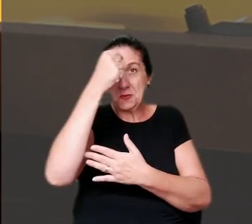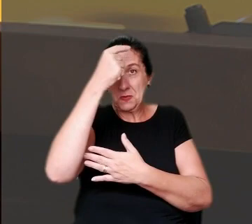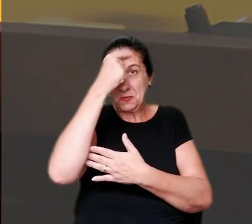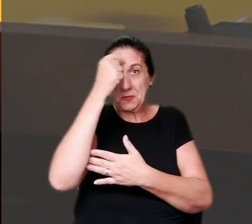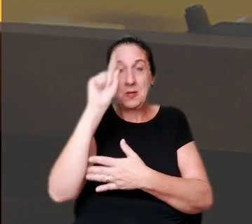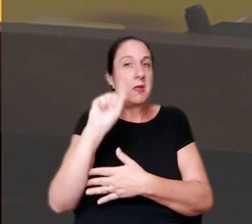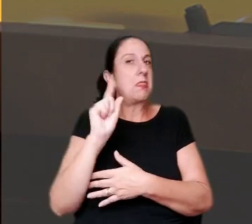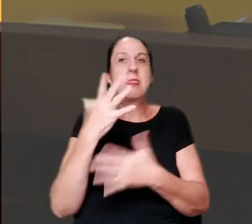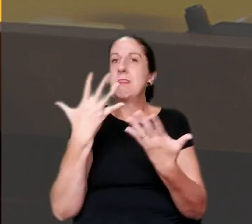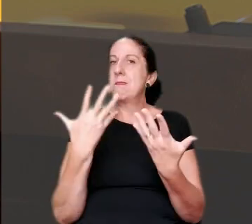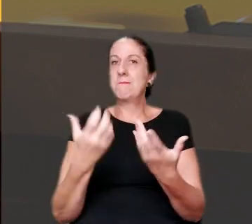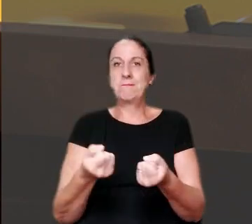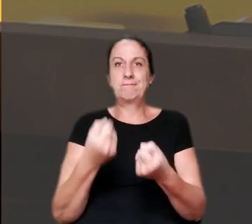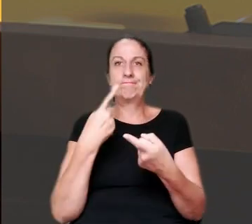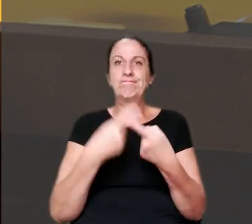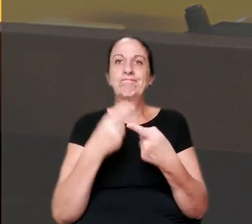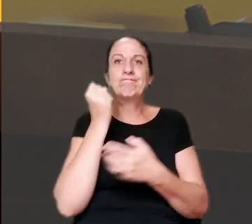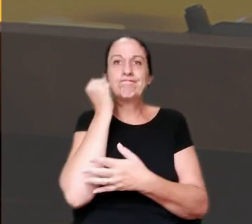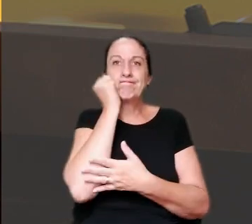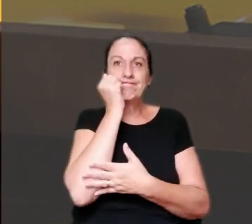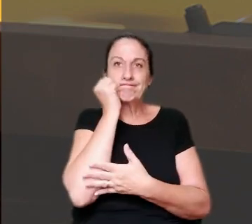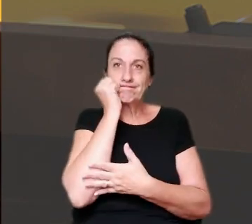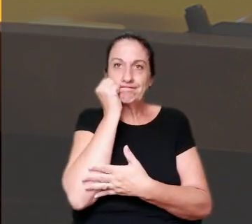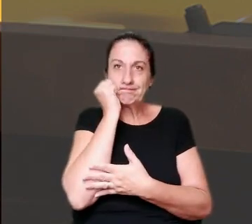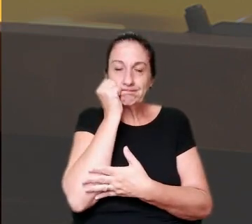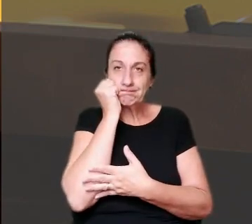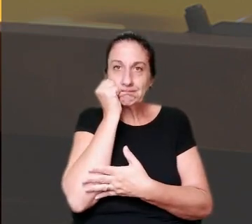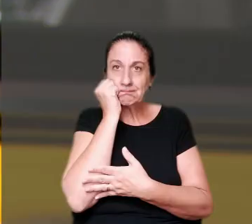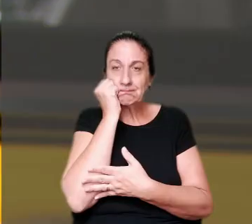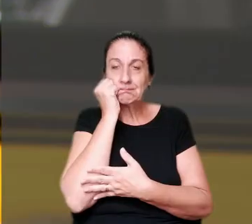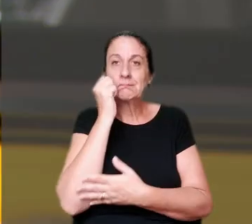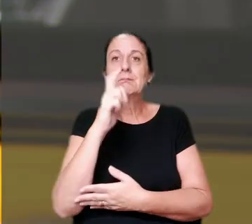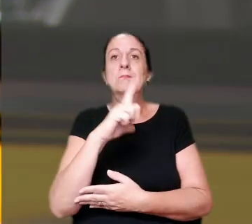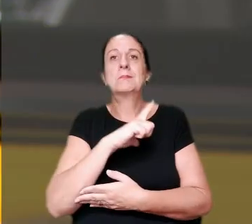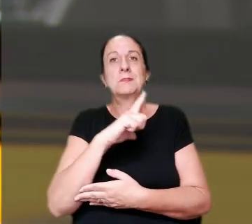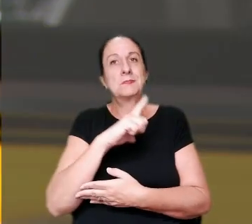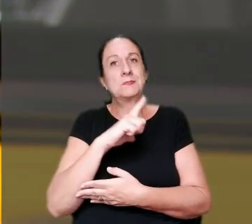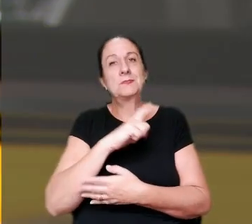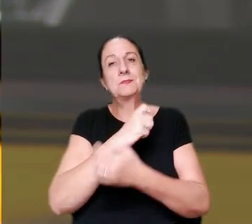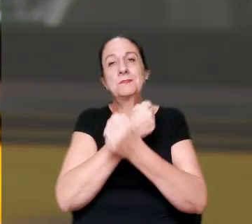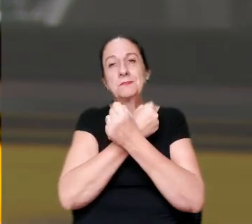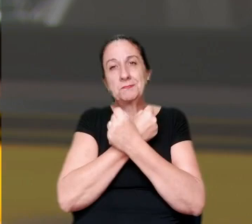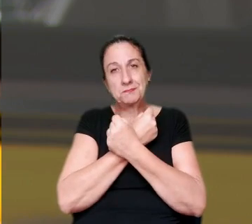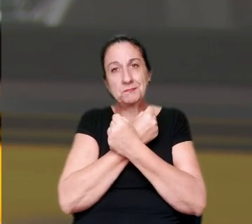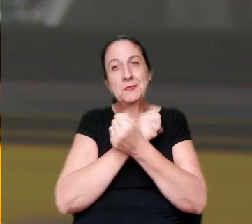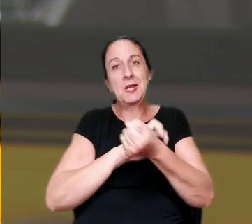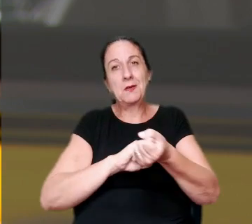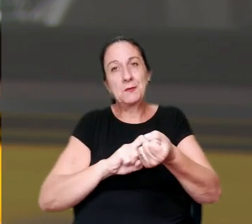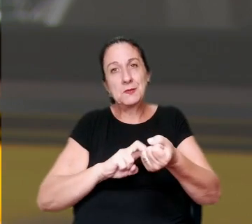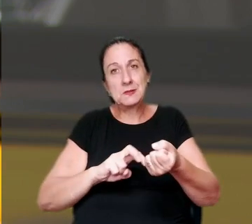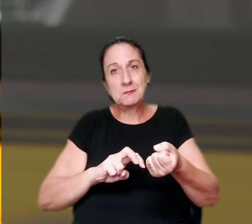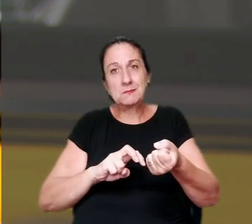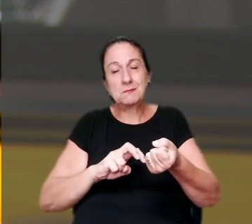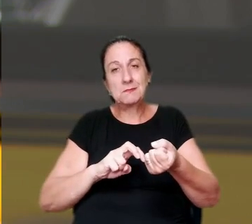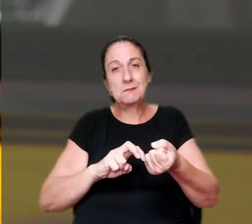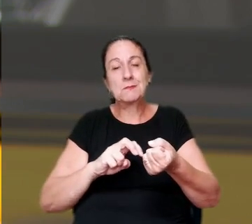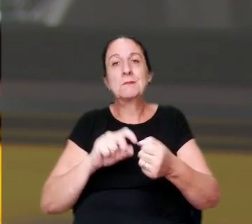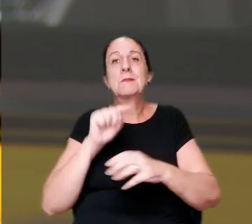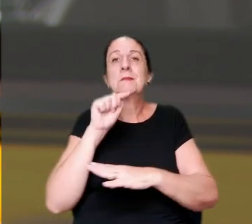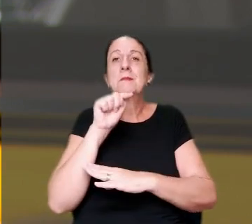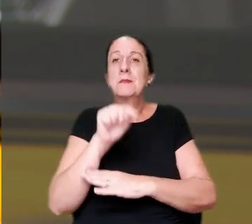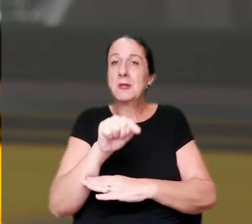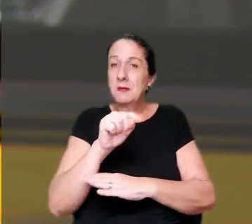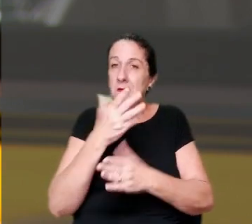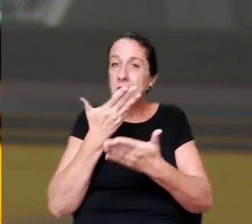na faculdade, mas não foi aceito porque era negro e tinha origem de escravo. Né?